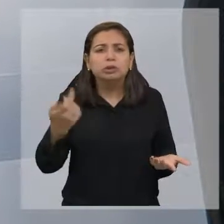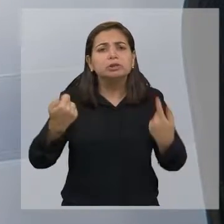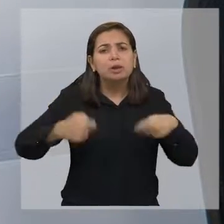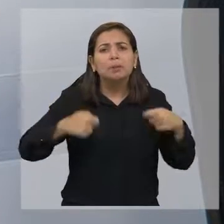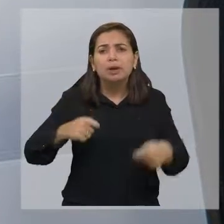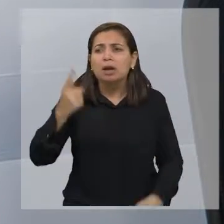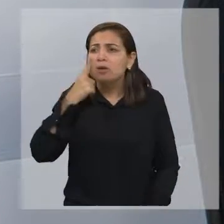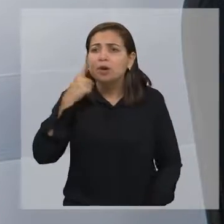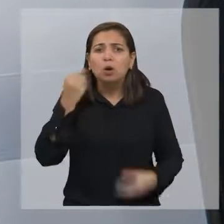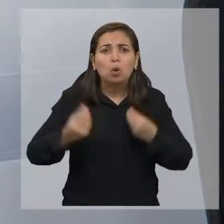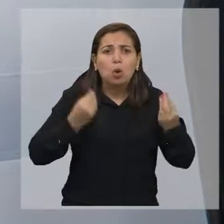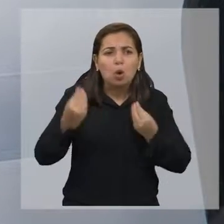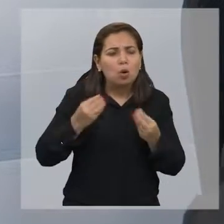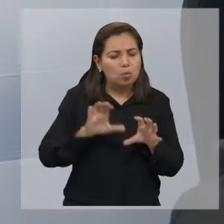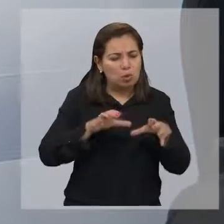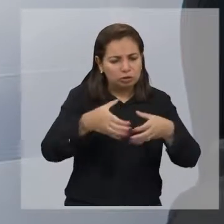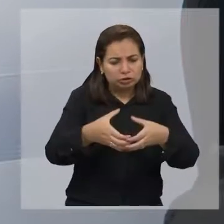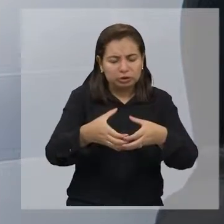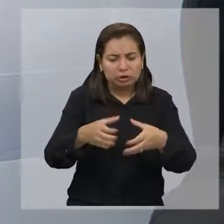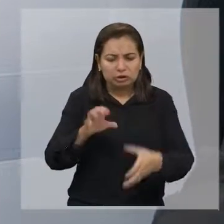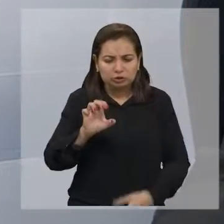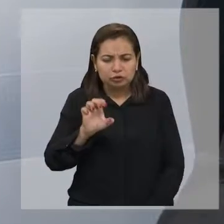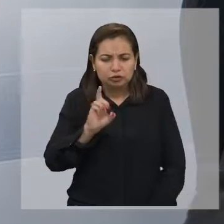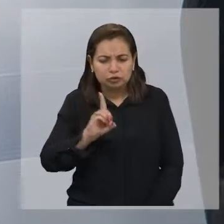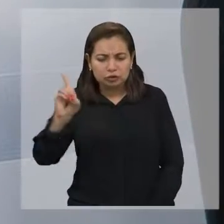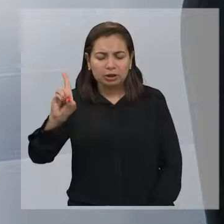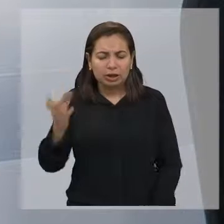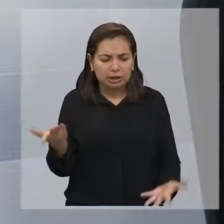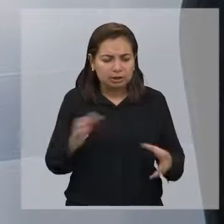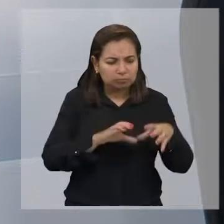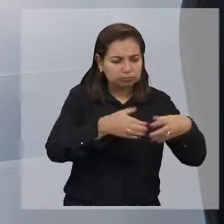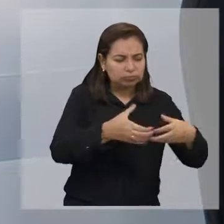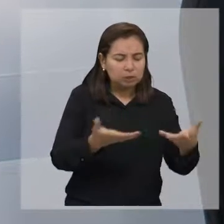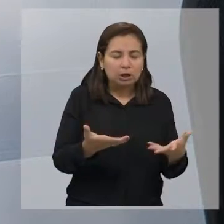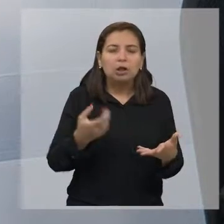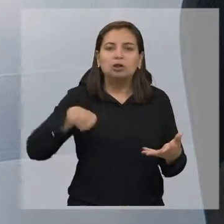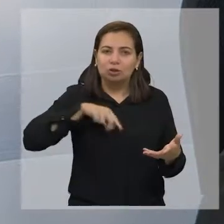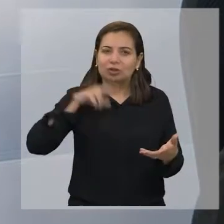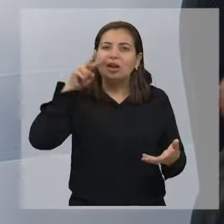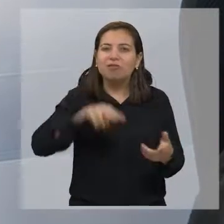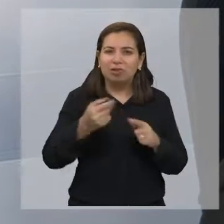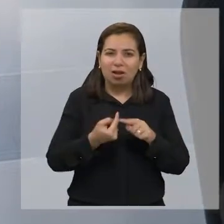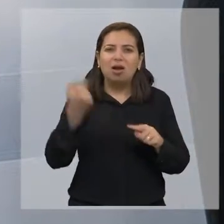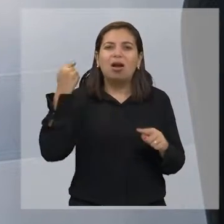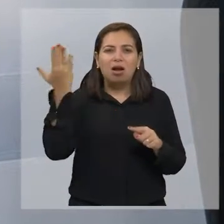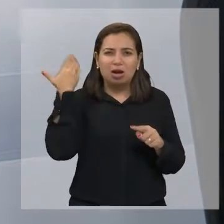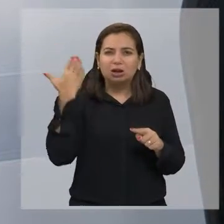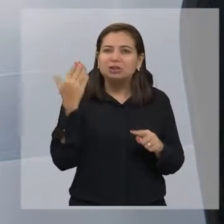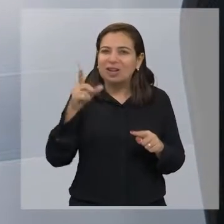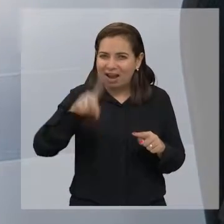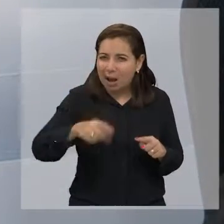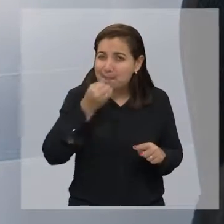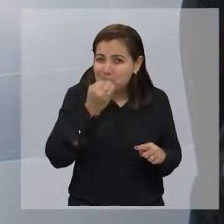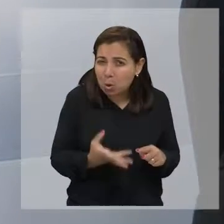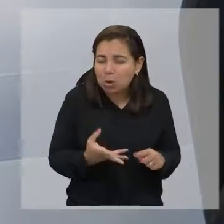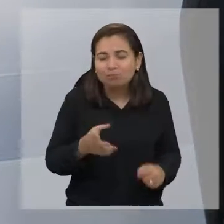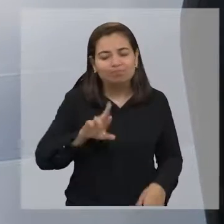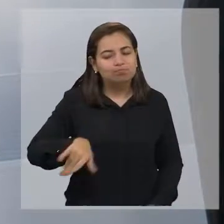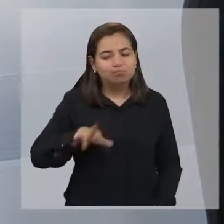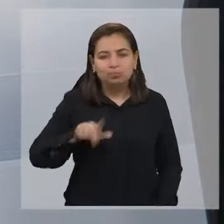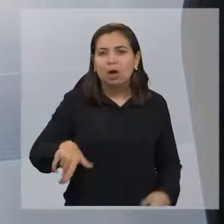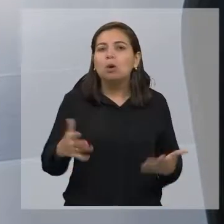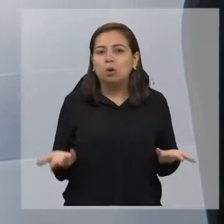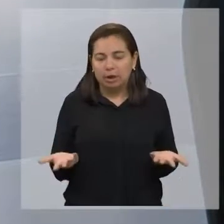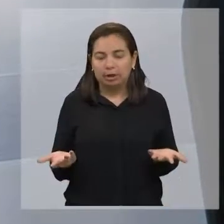populistas de extrema direita. Nós já vimos essa história antes. Ela não tem um final feliz. O Eduardo